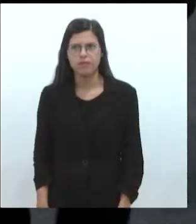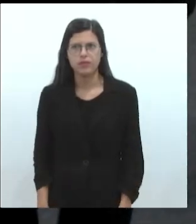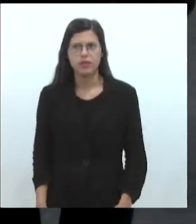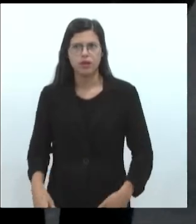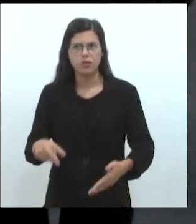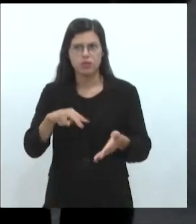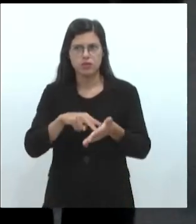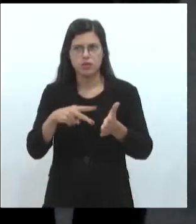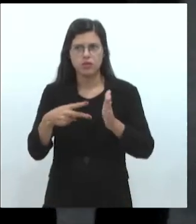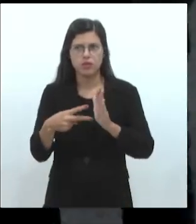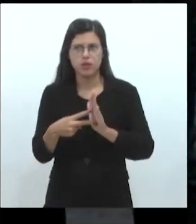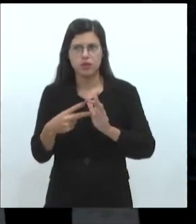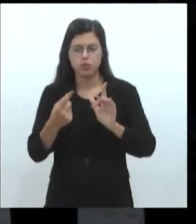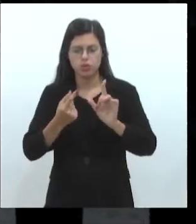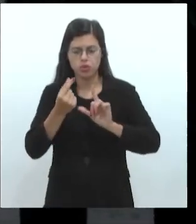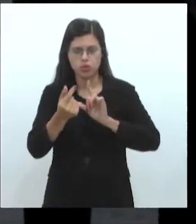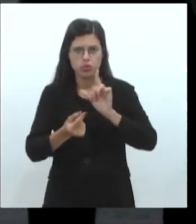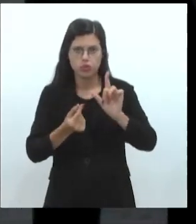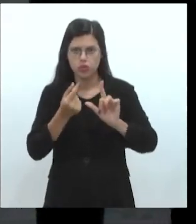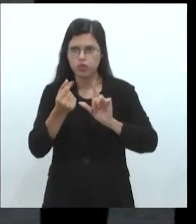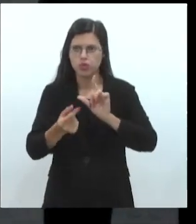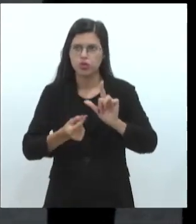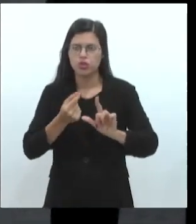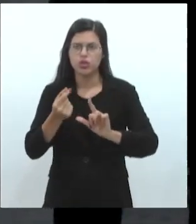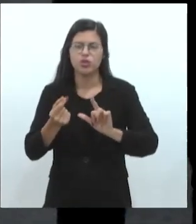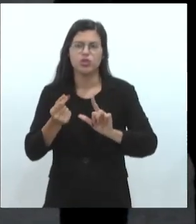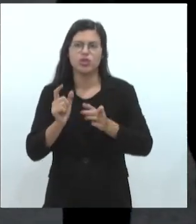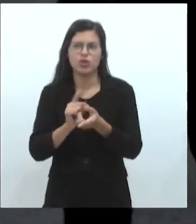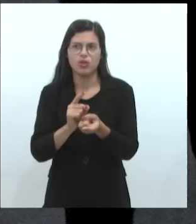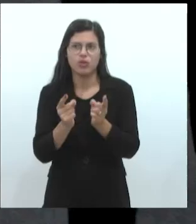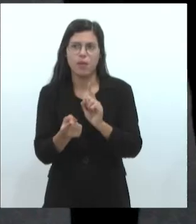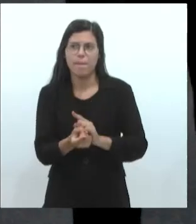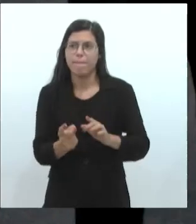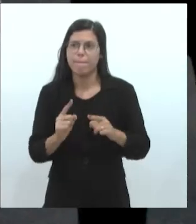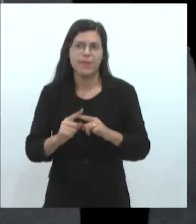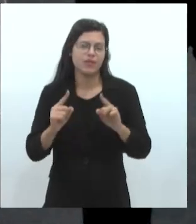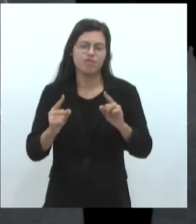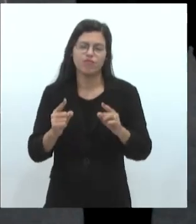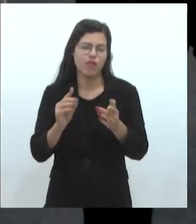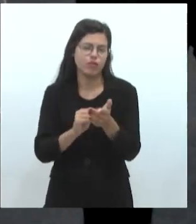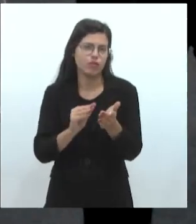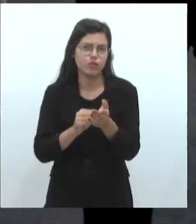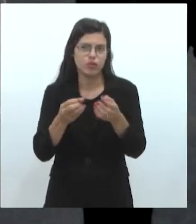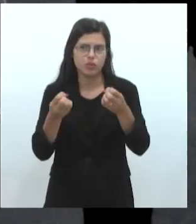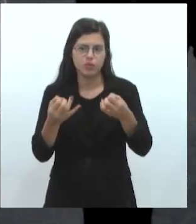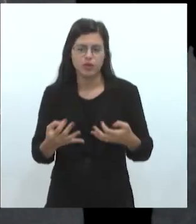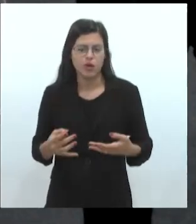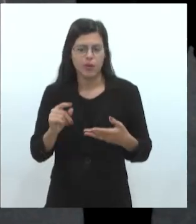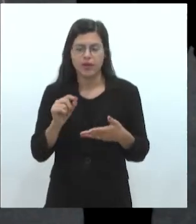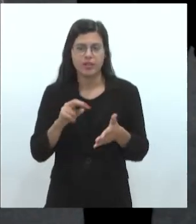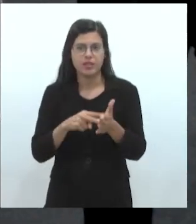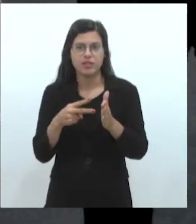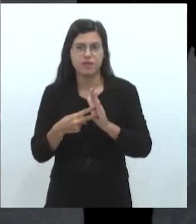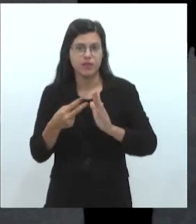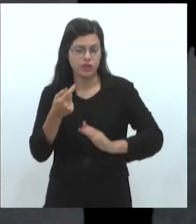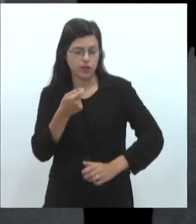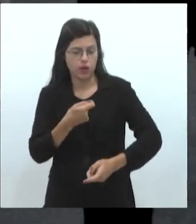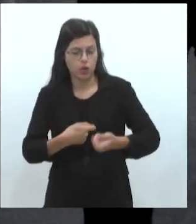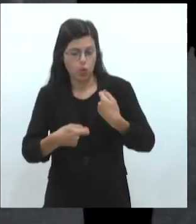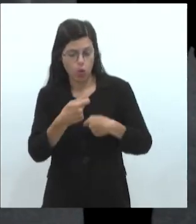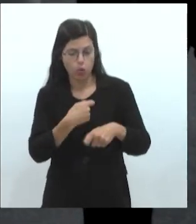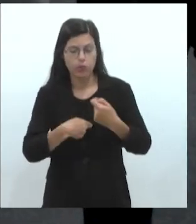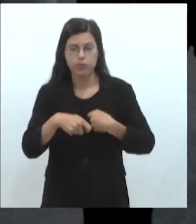logística reversa, mas não explicou o que é economia circular. Porque para o povo, economia